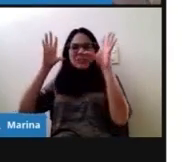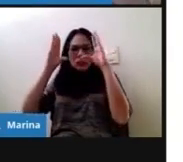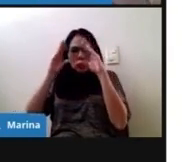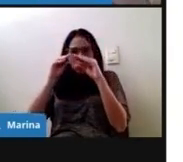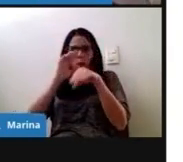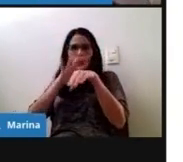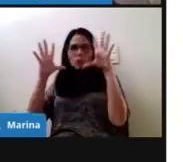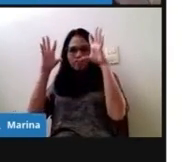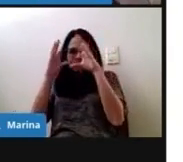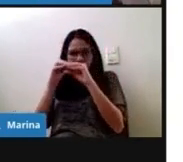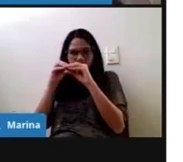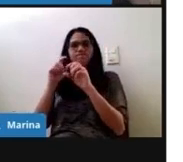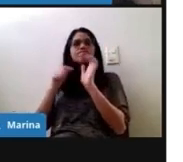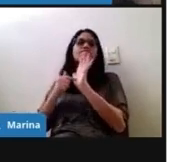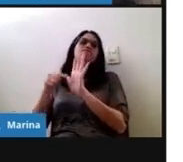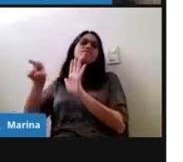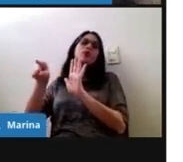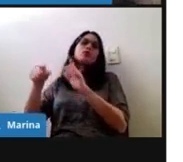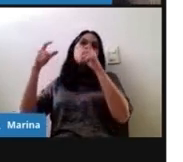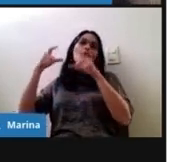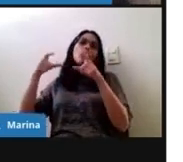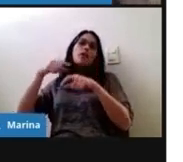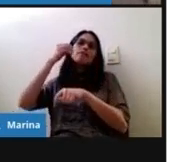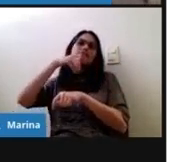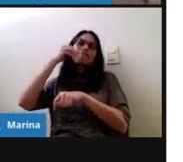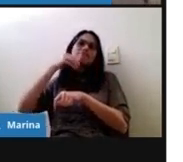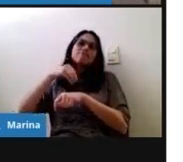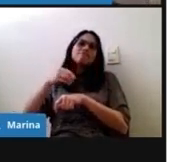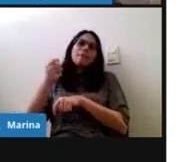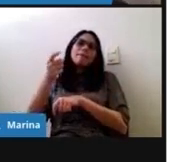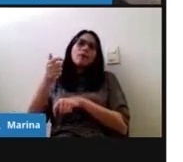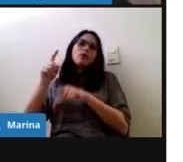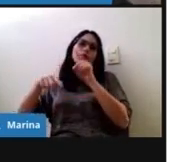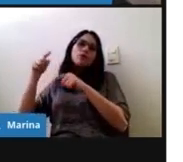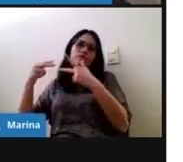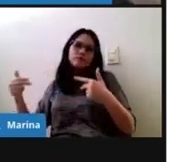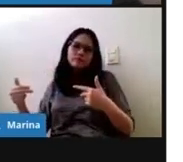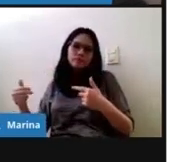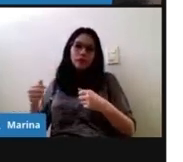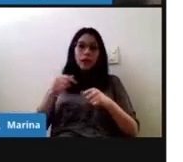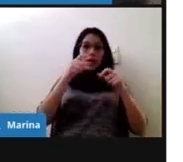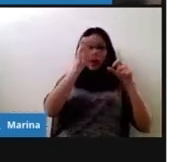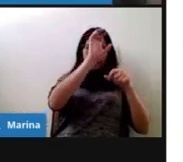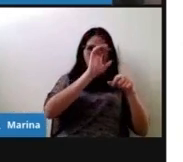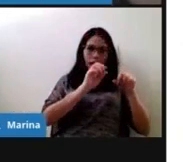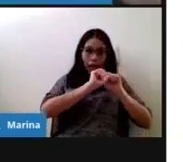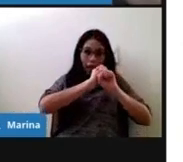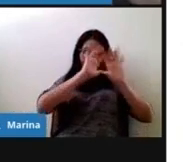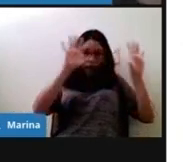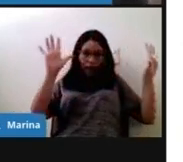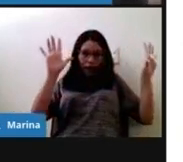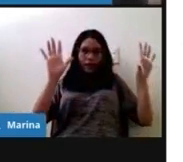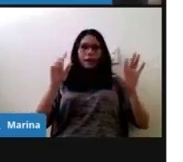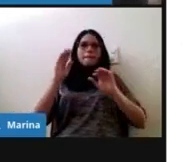escuras, mostra isso. E as áreas mais claras, uma concentração maior, principalmente no